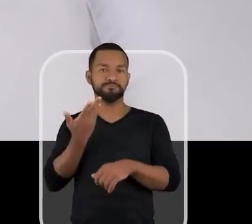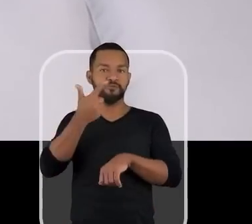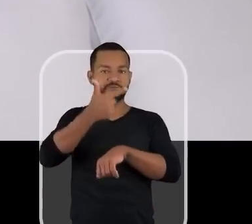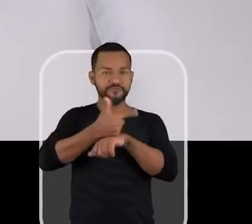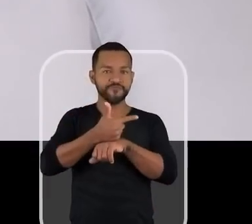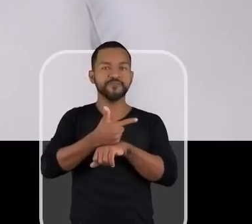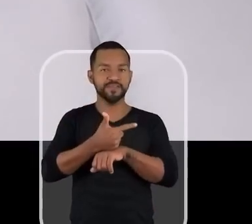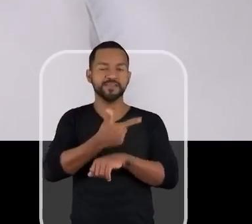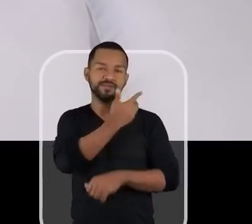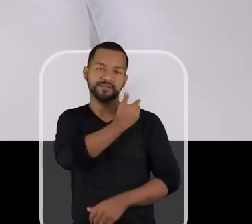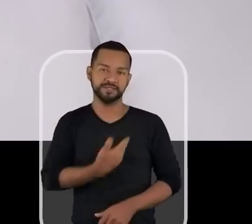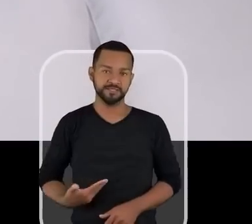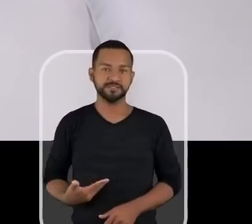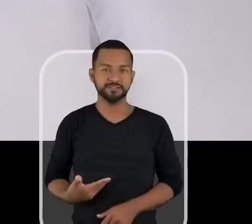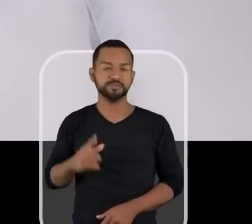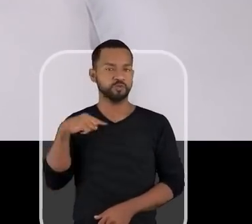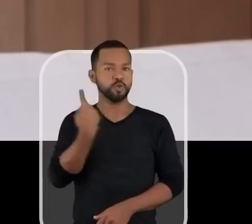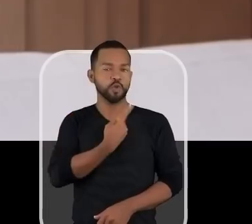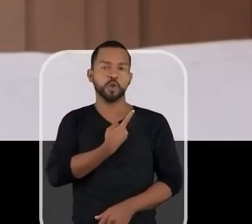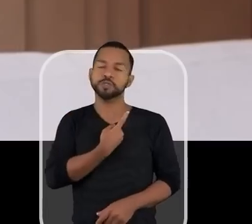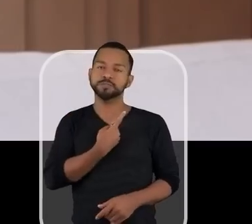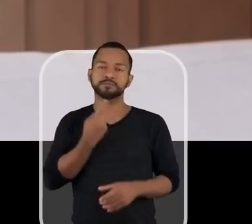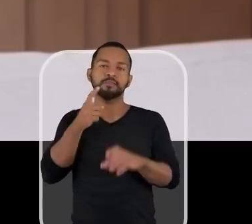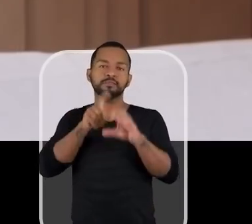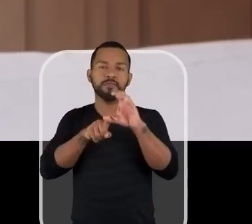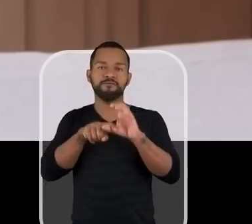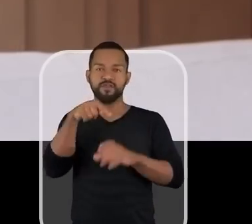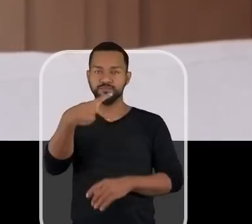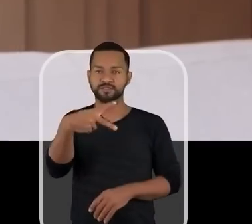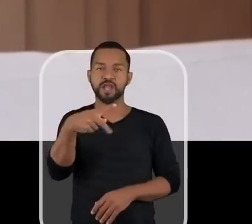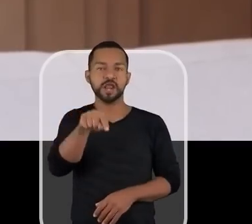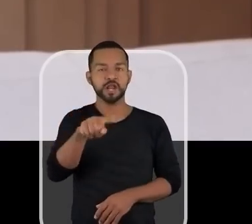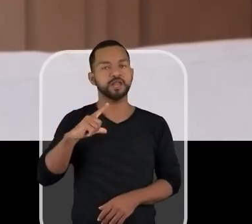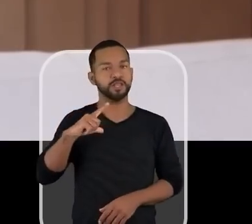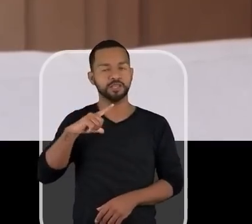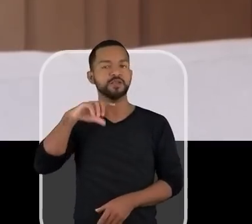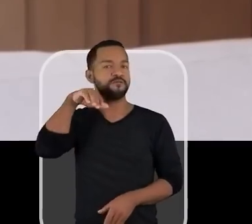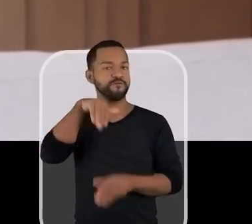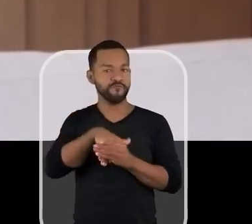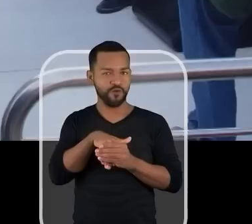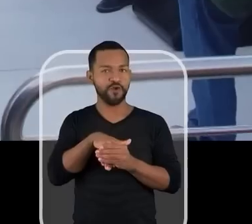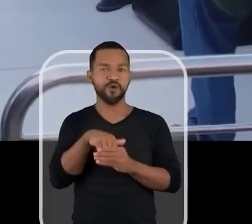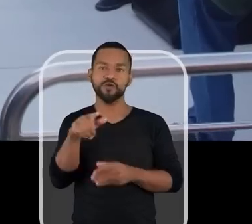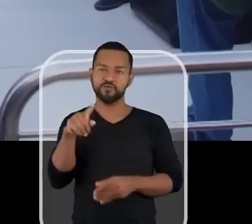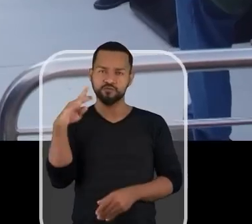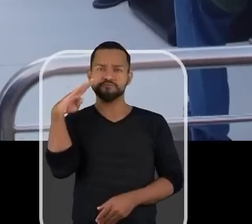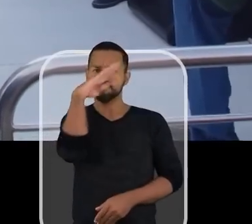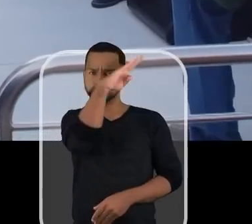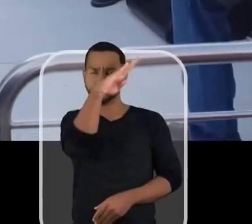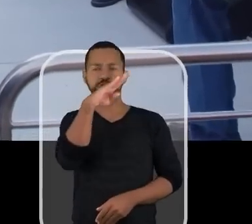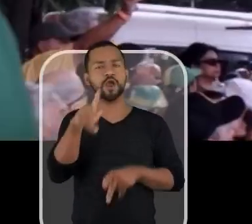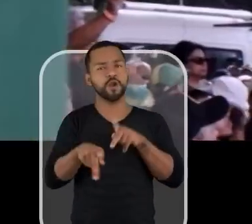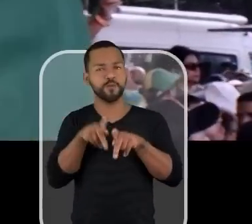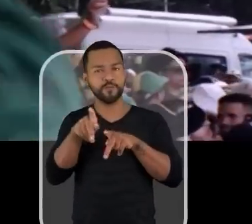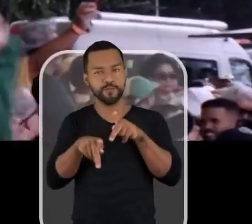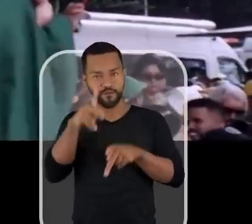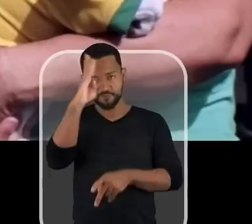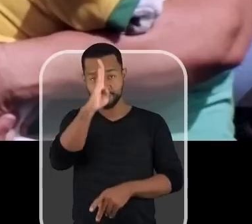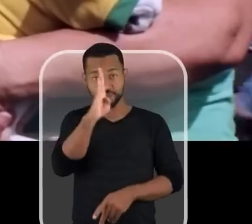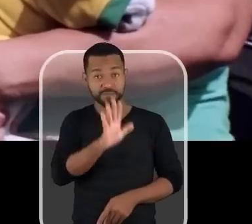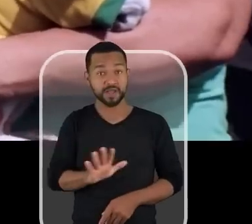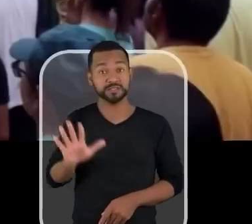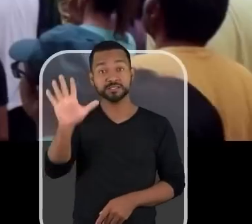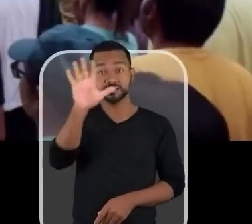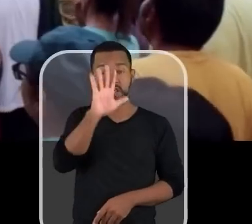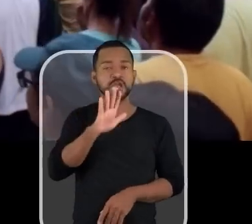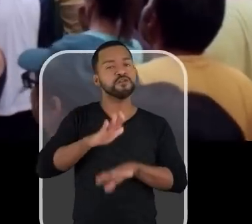a vice-presidente é o Bolsonaro. Devemos isso a ele. É ele que tem os votos. O Bolsonaro e o